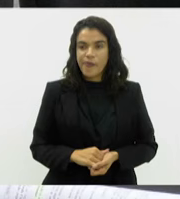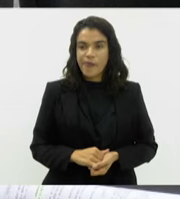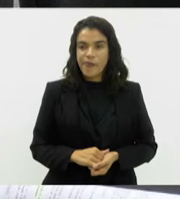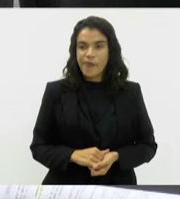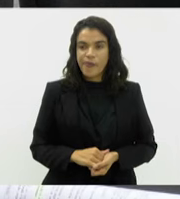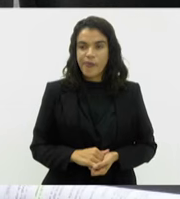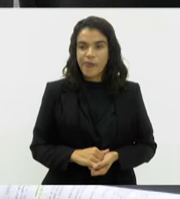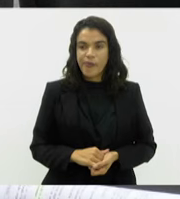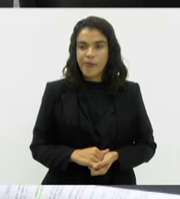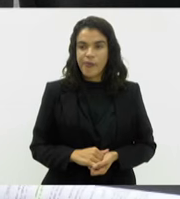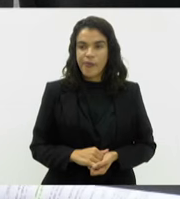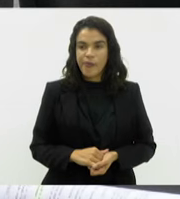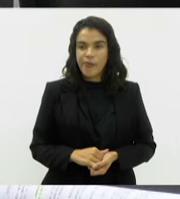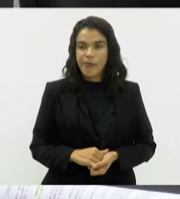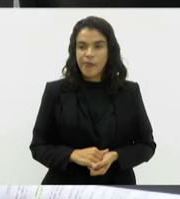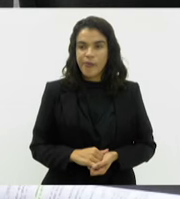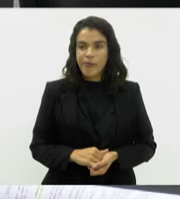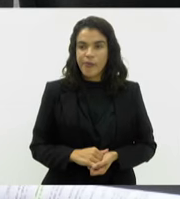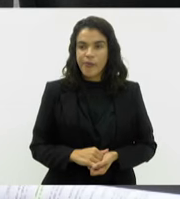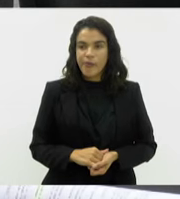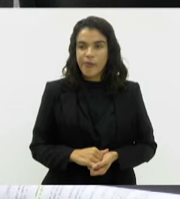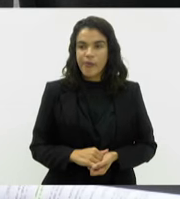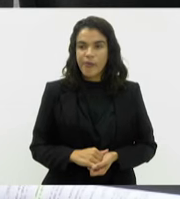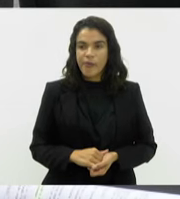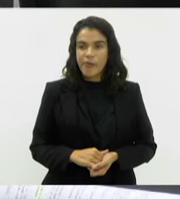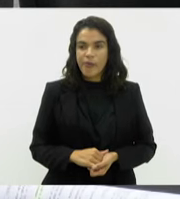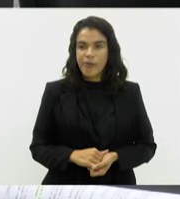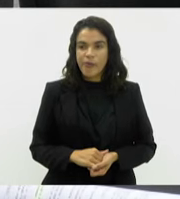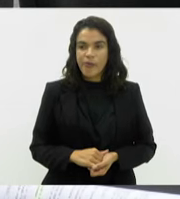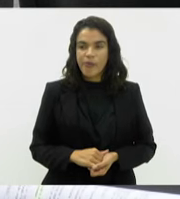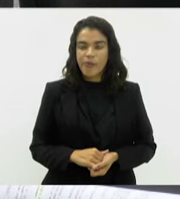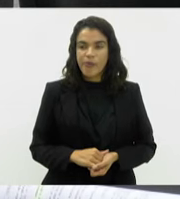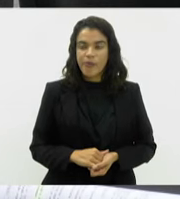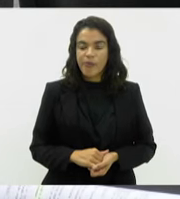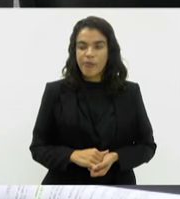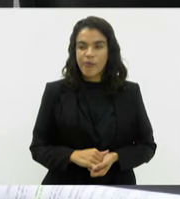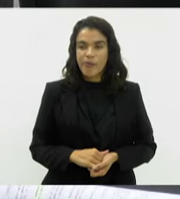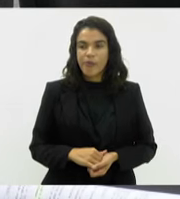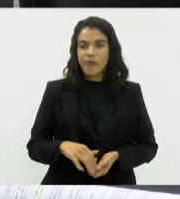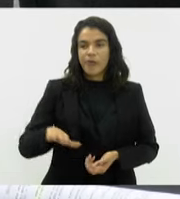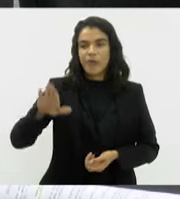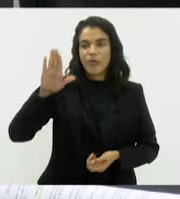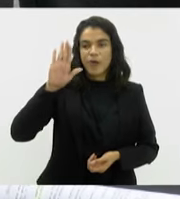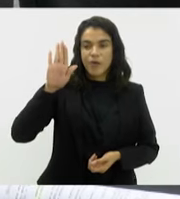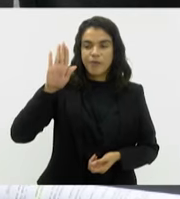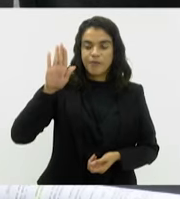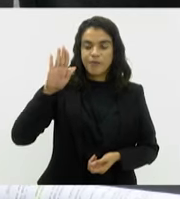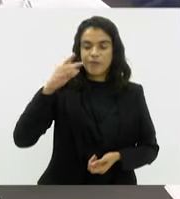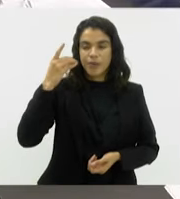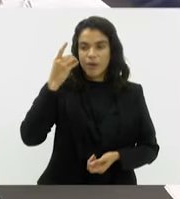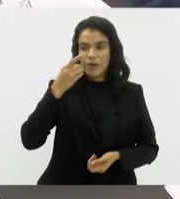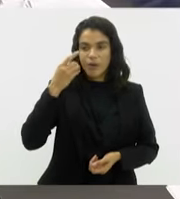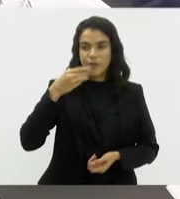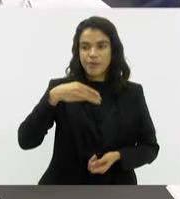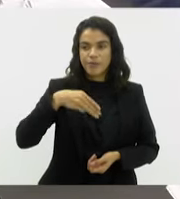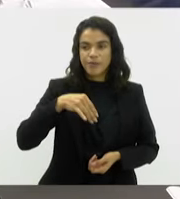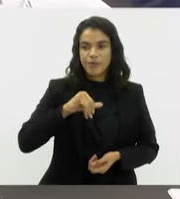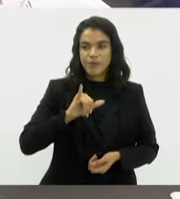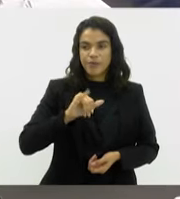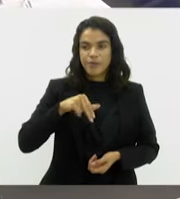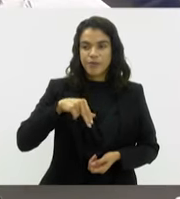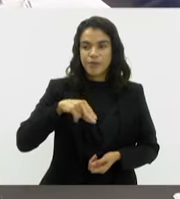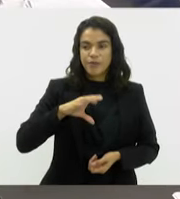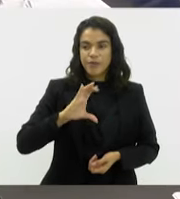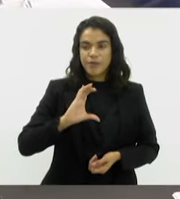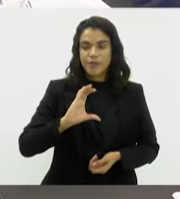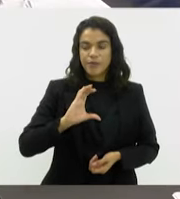Então, vou pedir anuência ao plenário para votação em bloco. Presidente, só um esclarecimento. Pois não, deputado Mink. Já tinha até falado com Vossa Excelência e